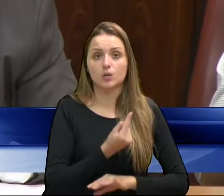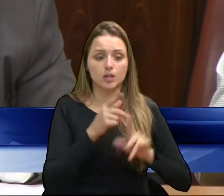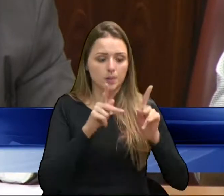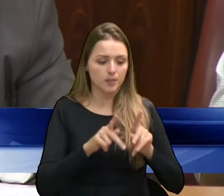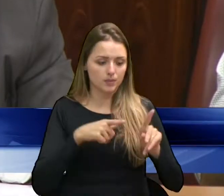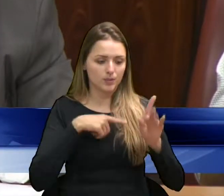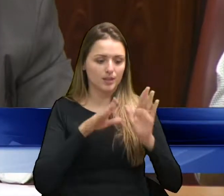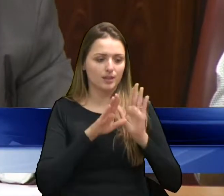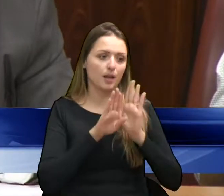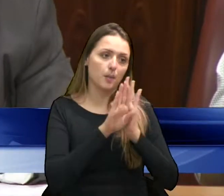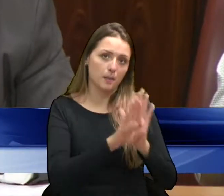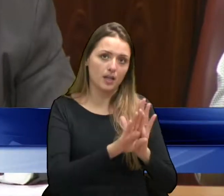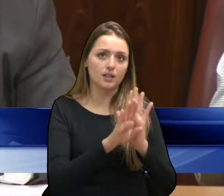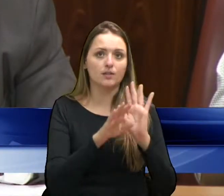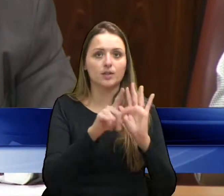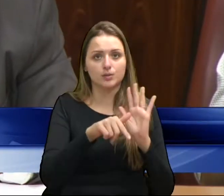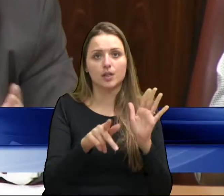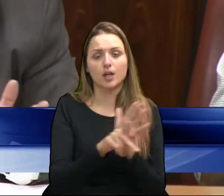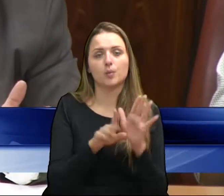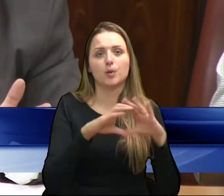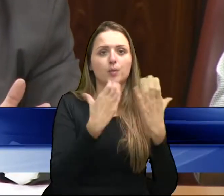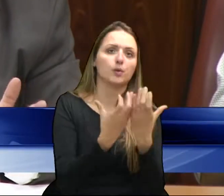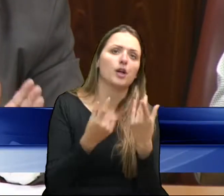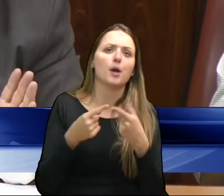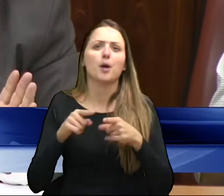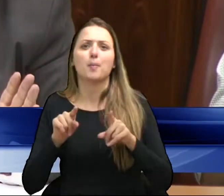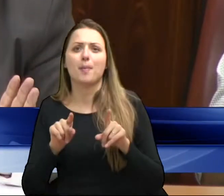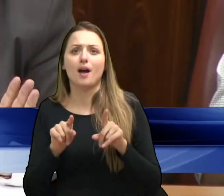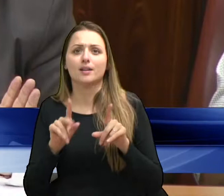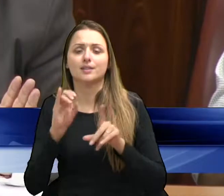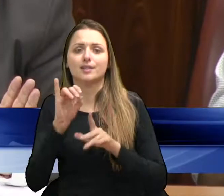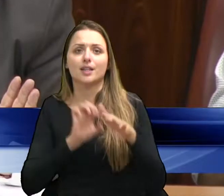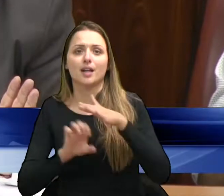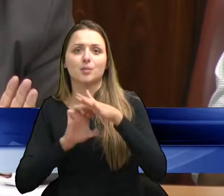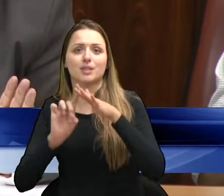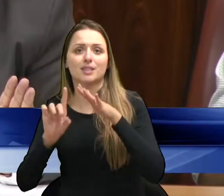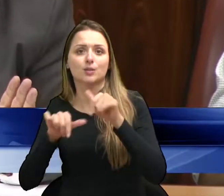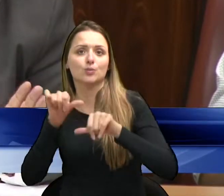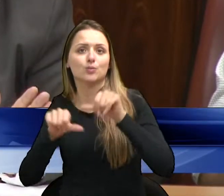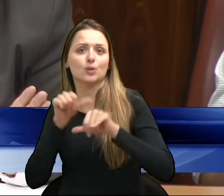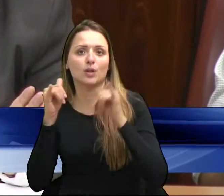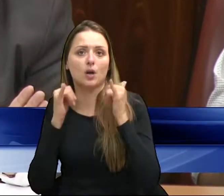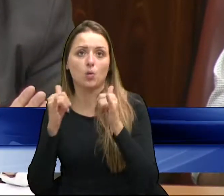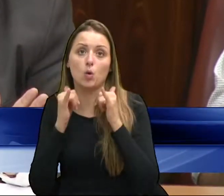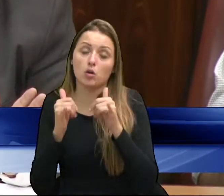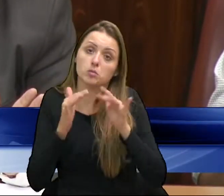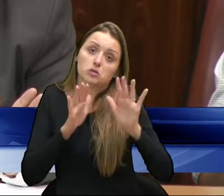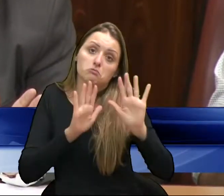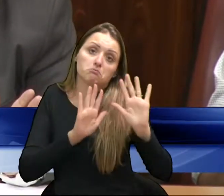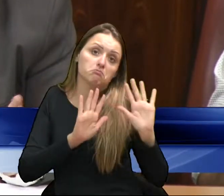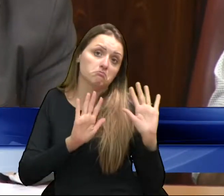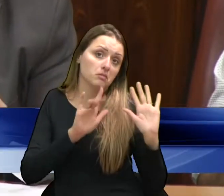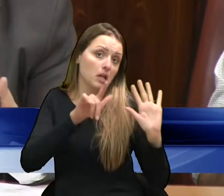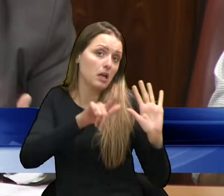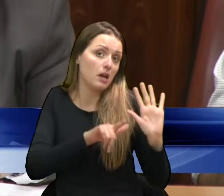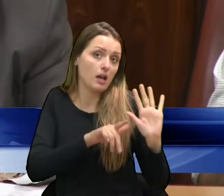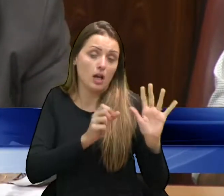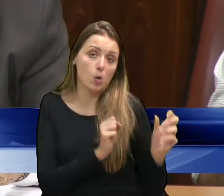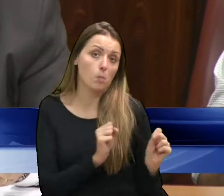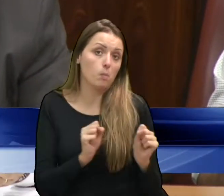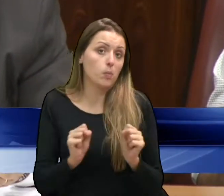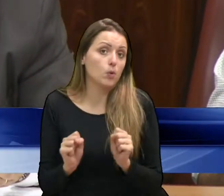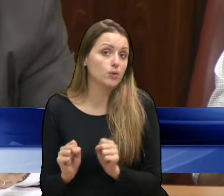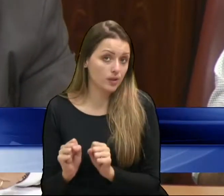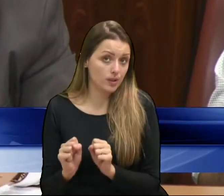comunidade. Né? Ah, mas se o permissionário não trocar o carro, isso é uma prerrogativa que